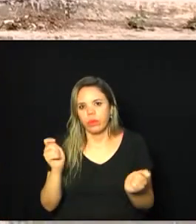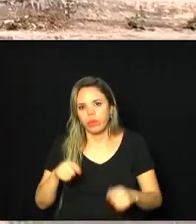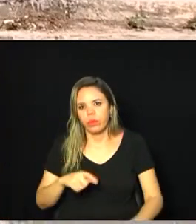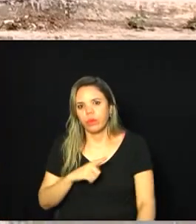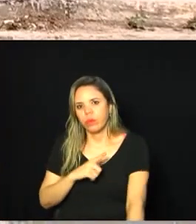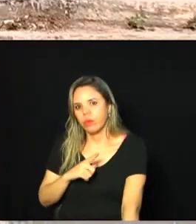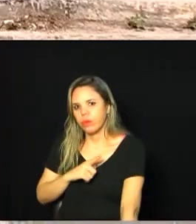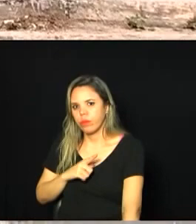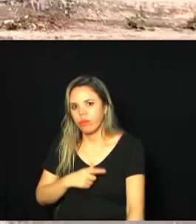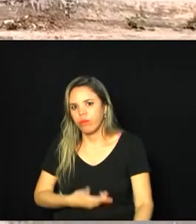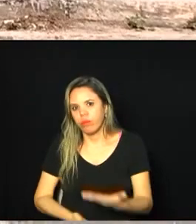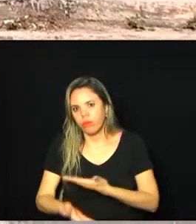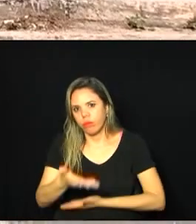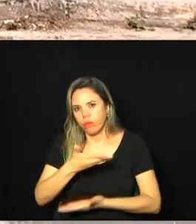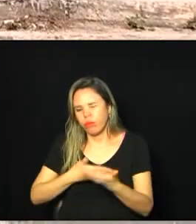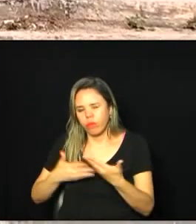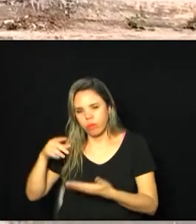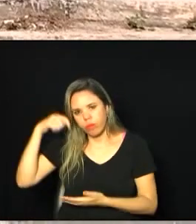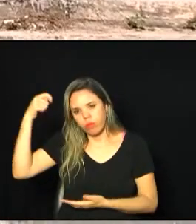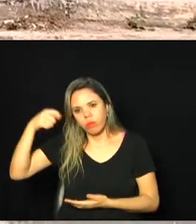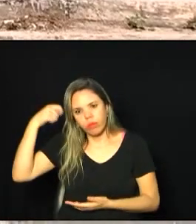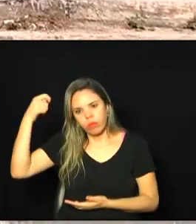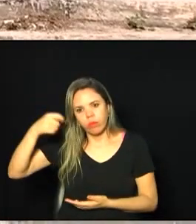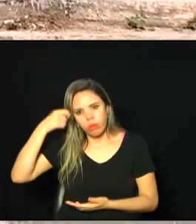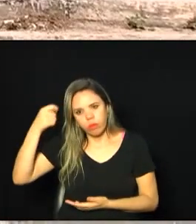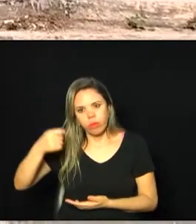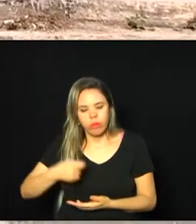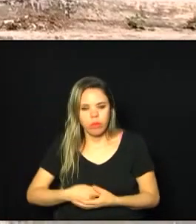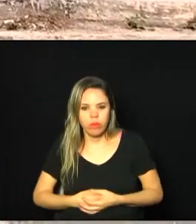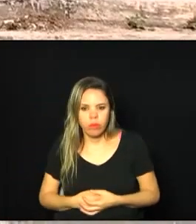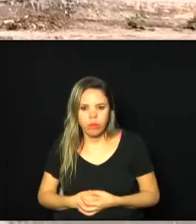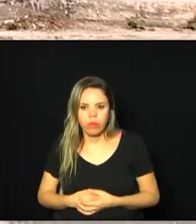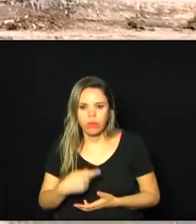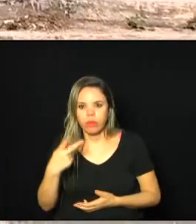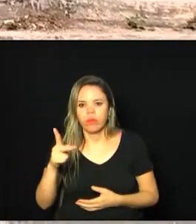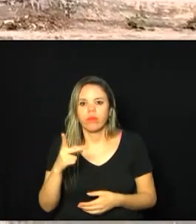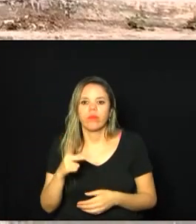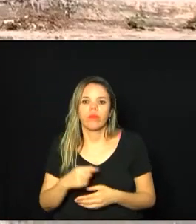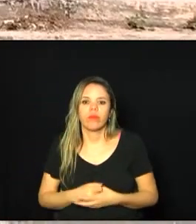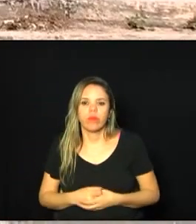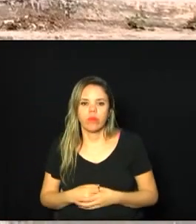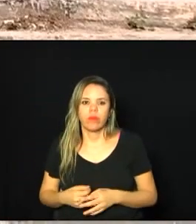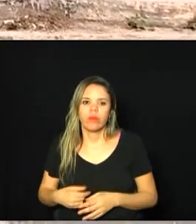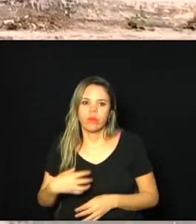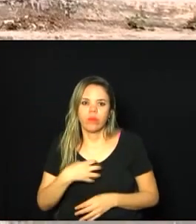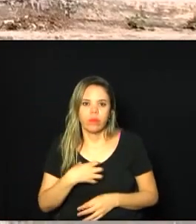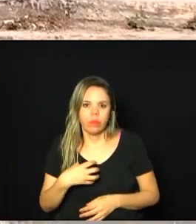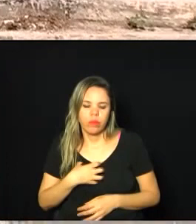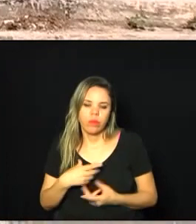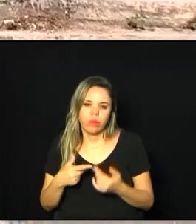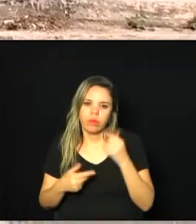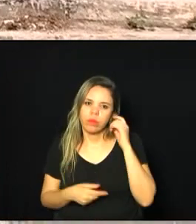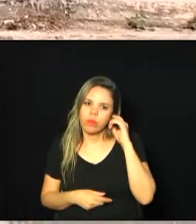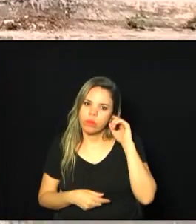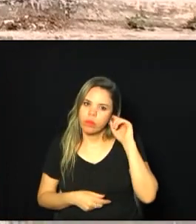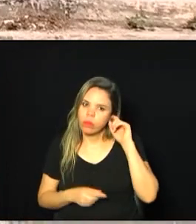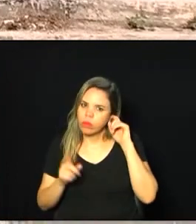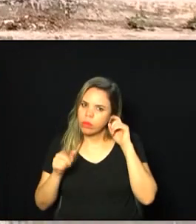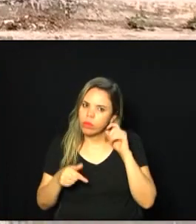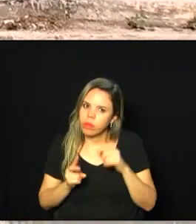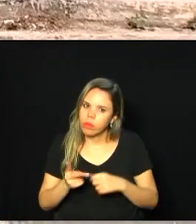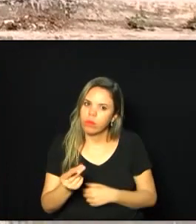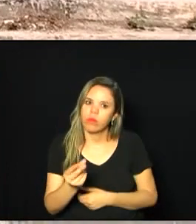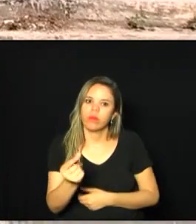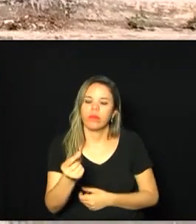ele se intercala, os artistas eles se intercalaram as suas obras de modo que ficou uma coisa